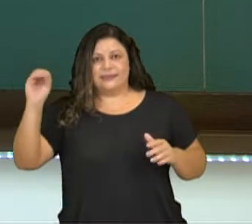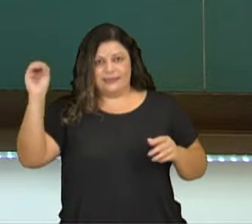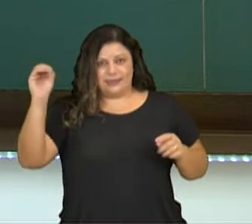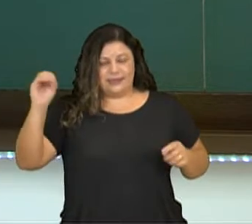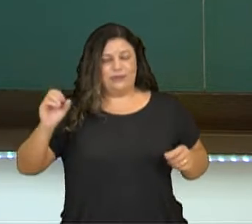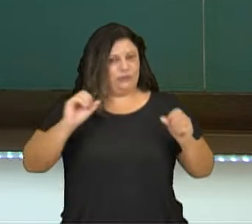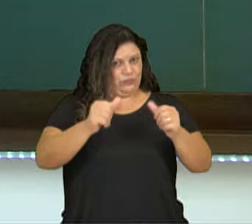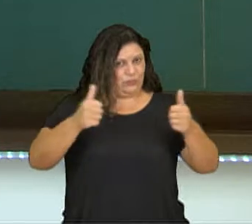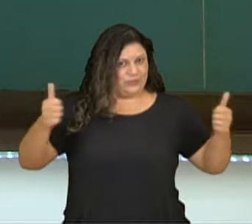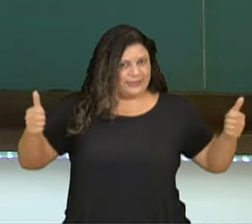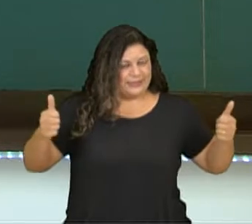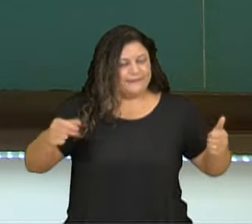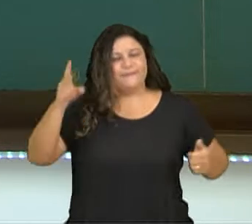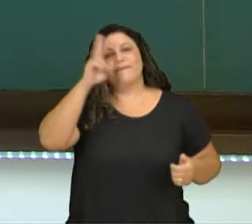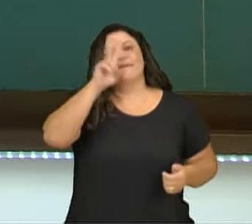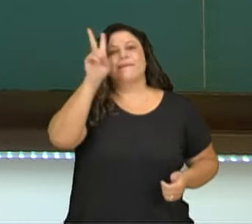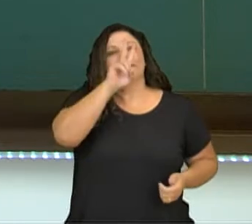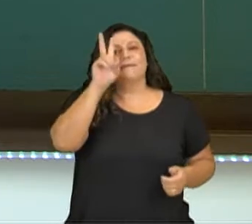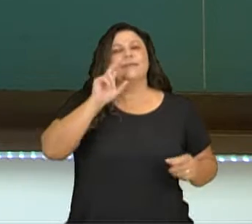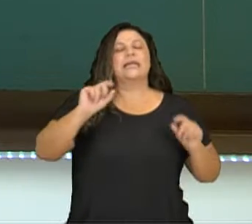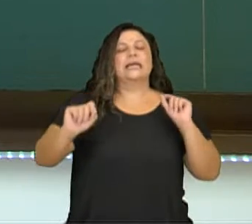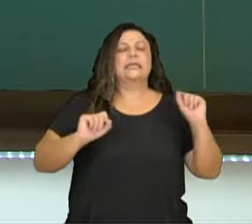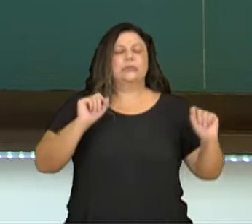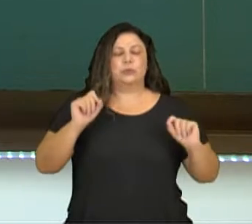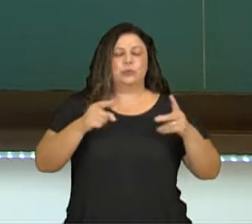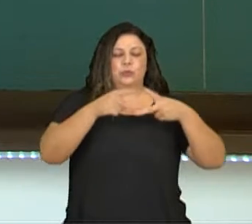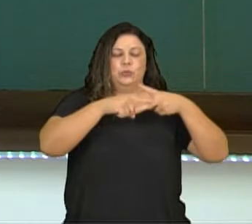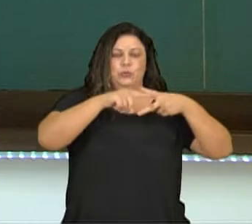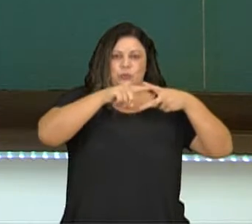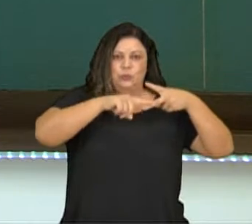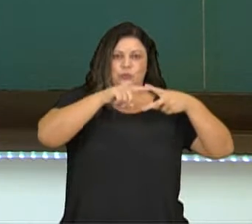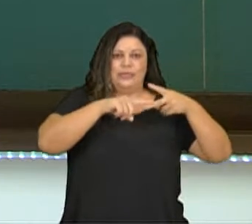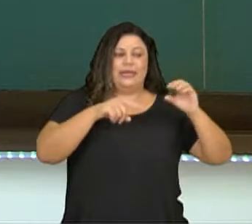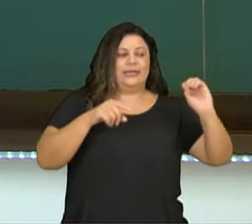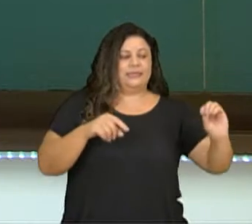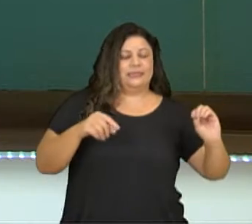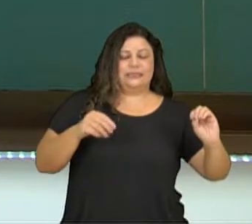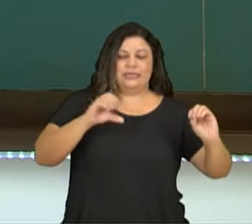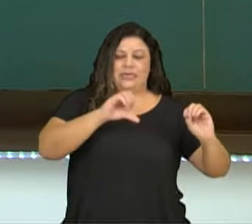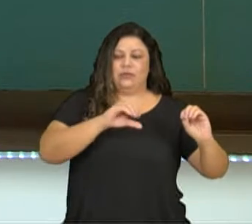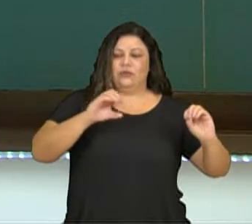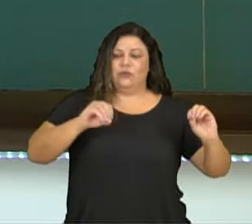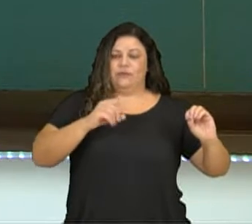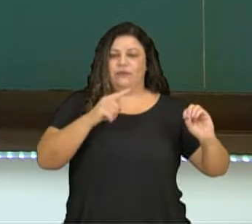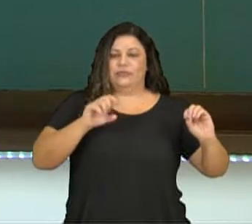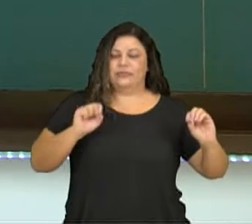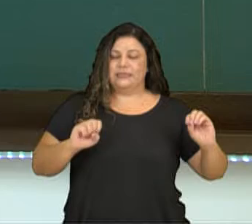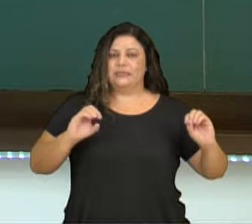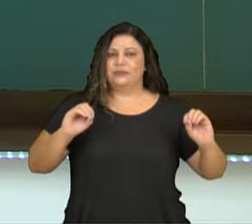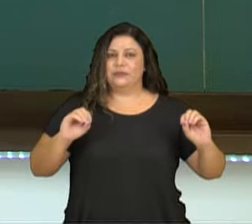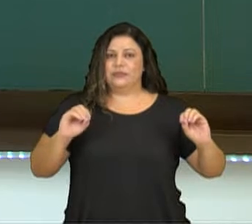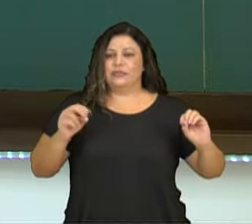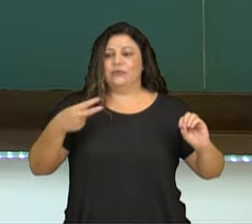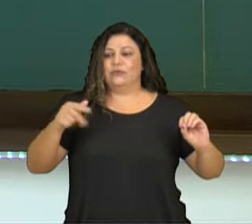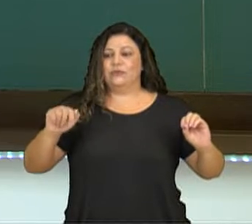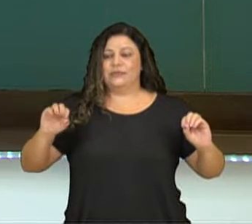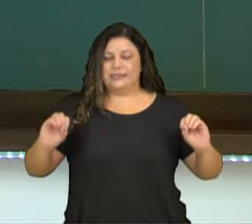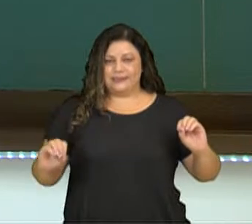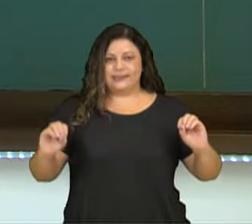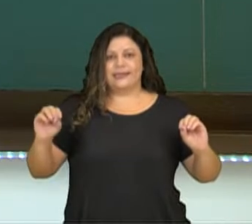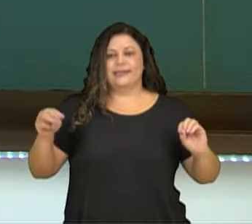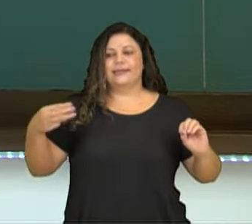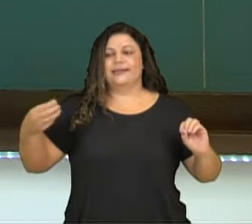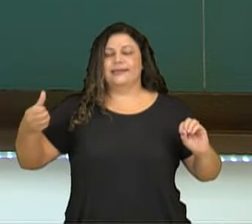graus, ok? Lembrando que os ângulos de 0, 90, 180,